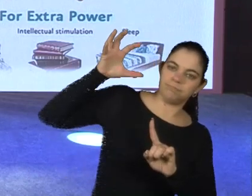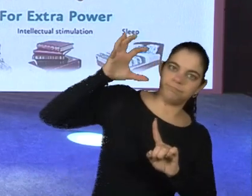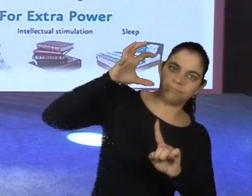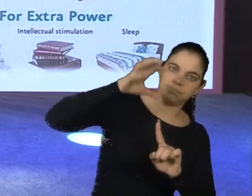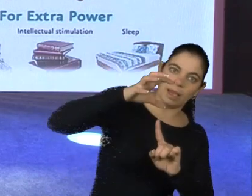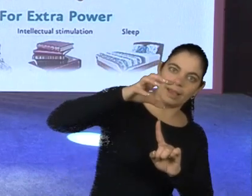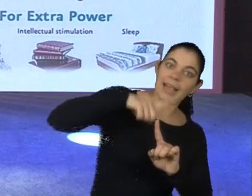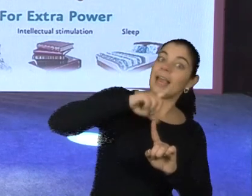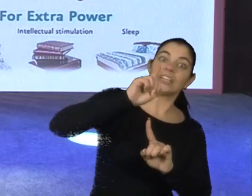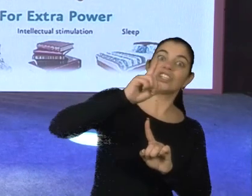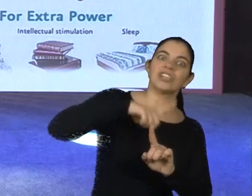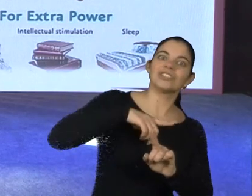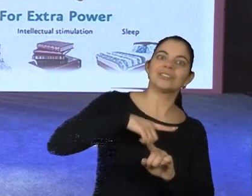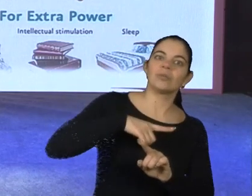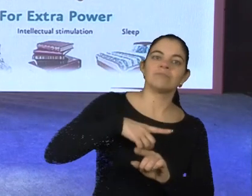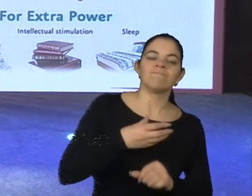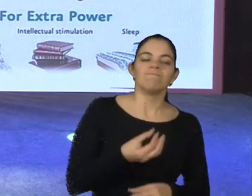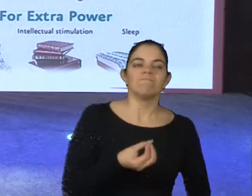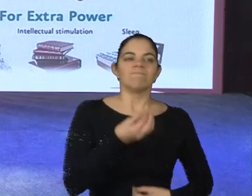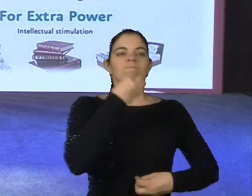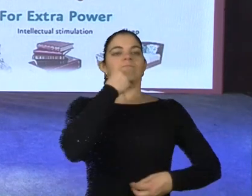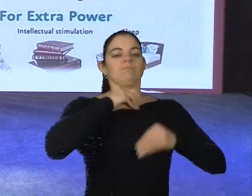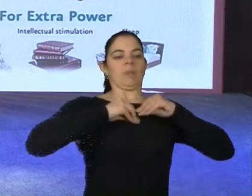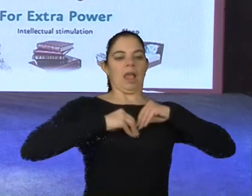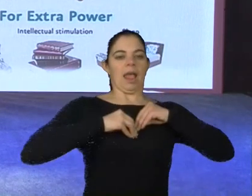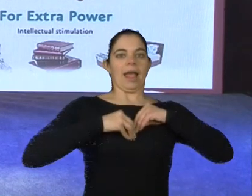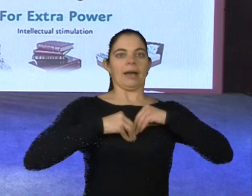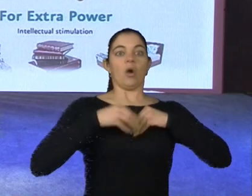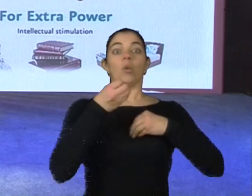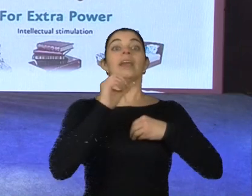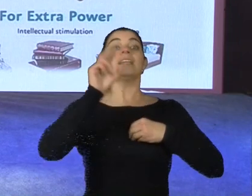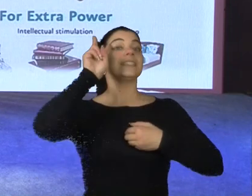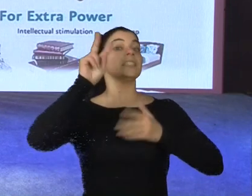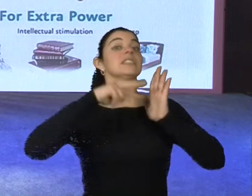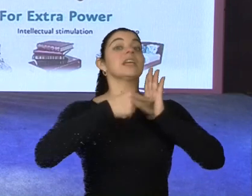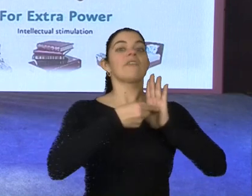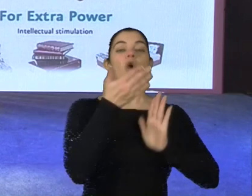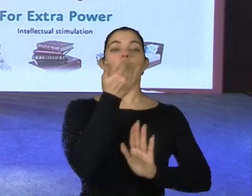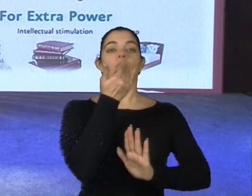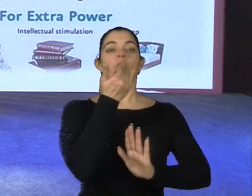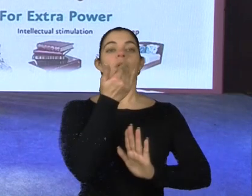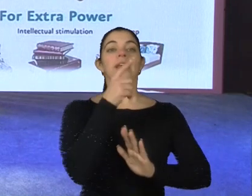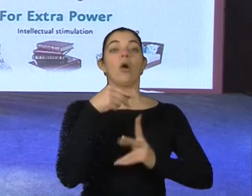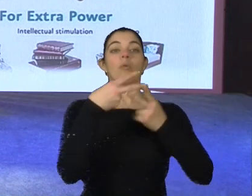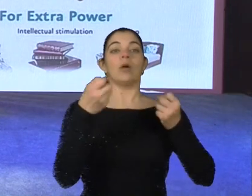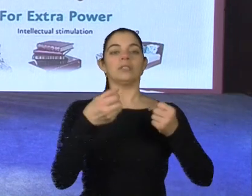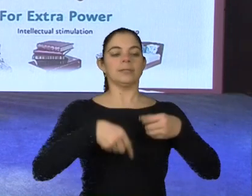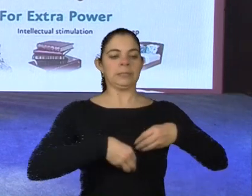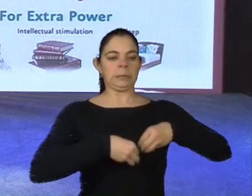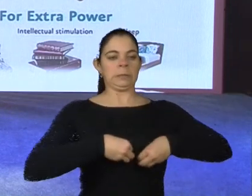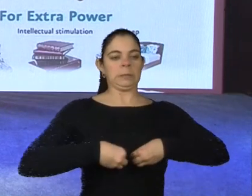não metaboliza isso corretamente. Não metaboliza é assim, eu como algo e esse algo vai